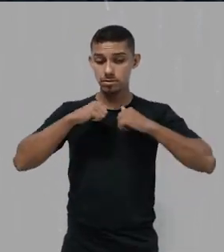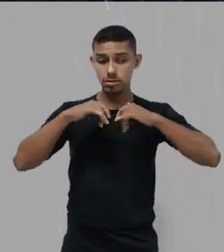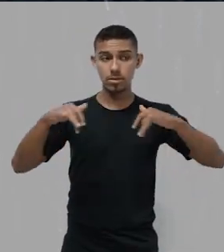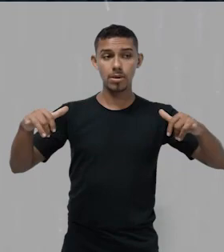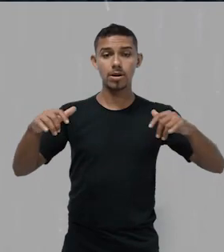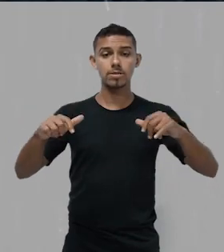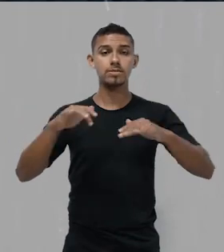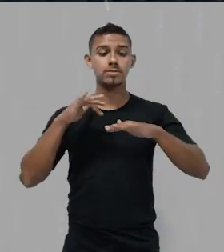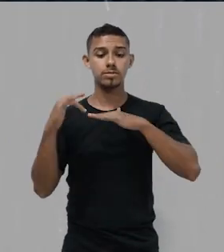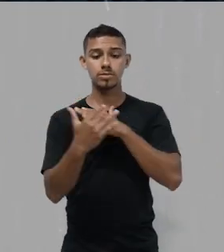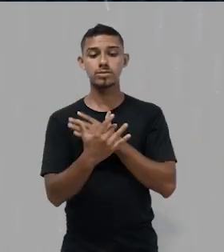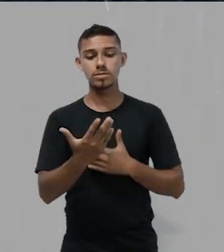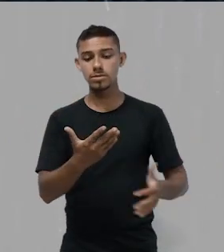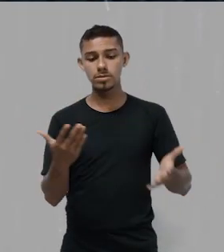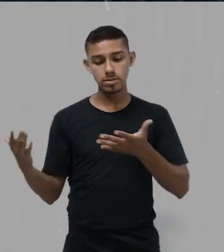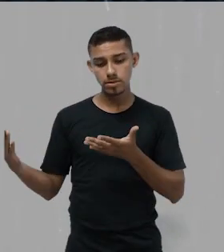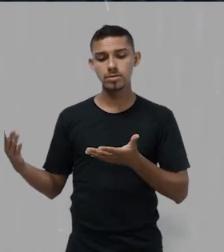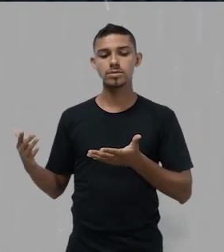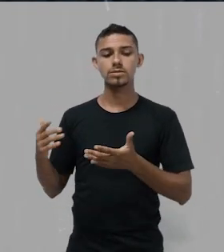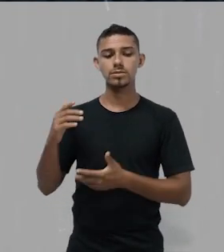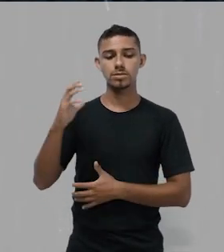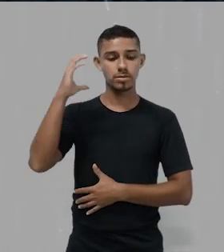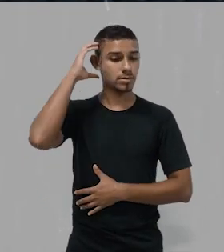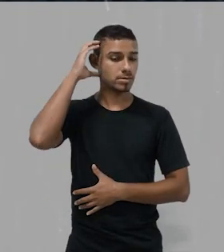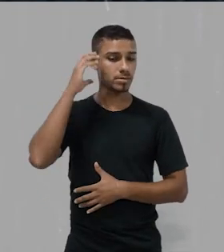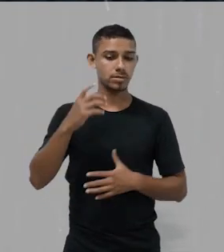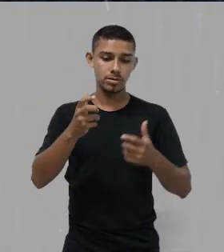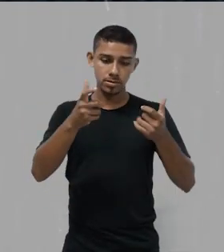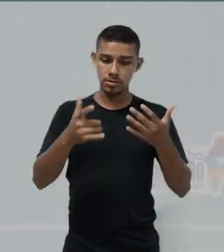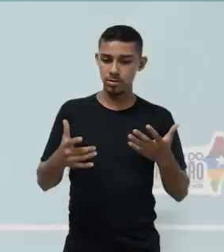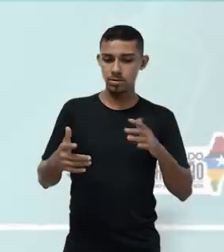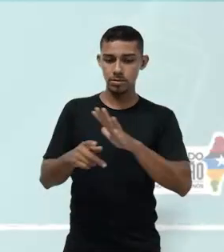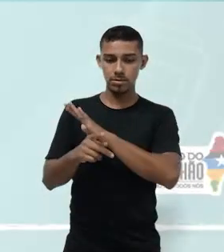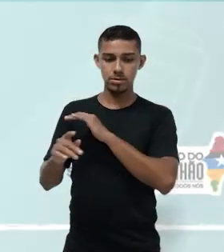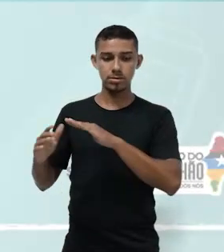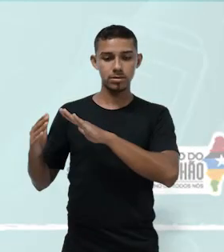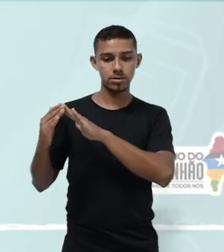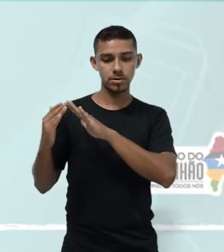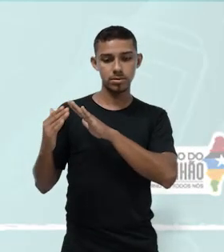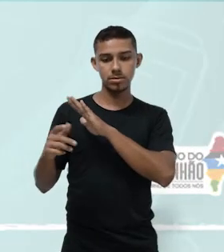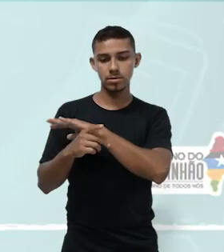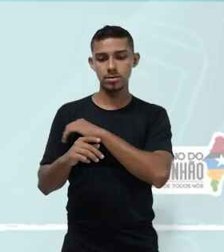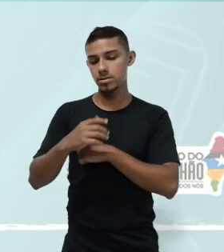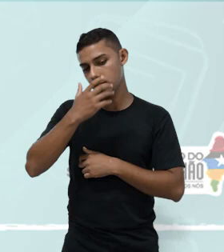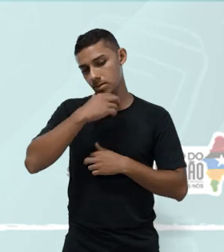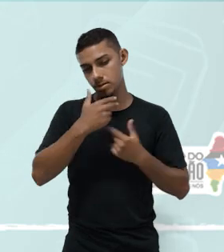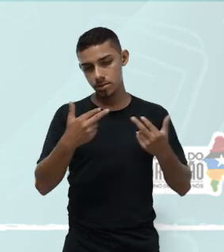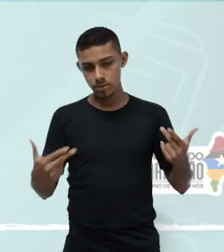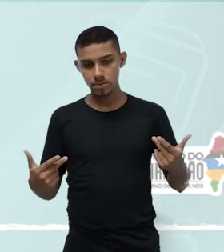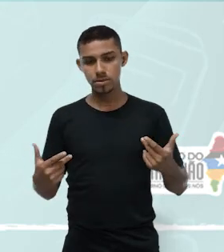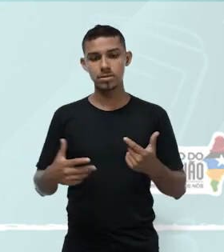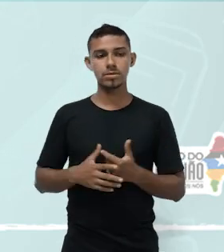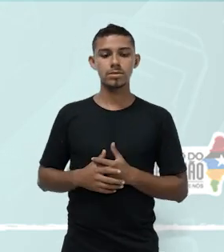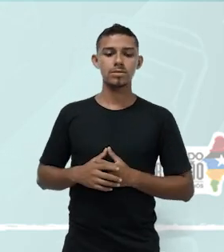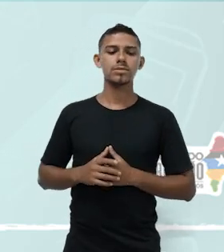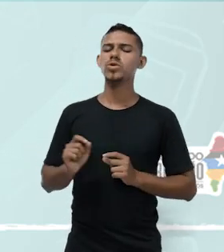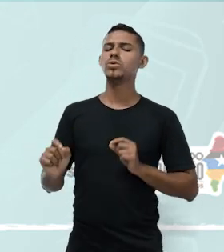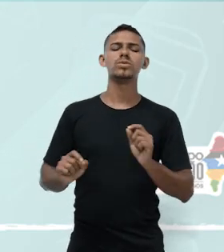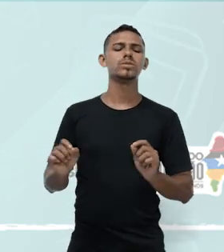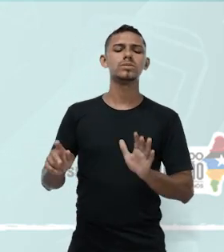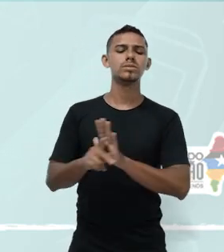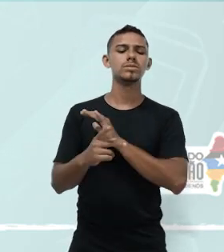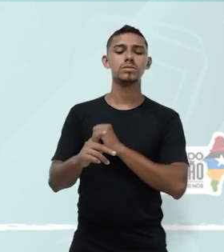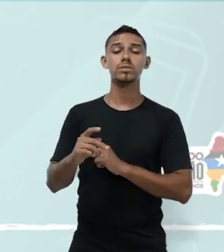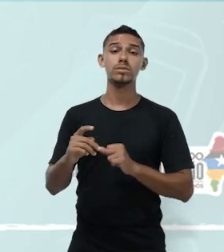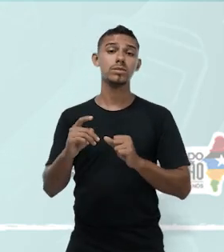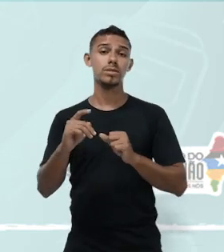Braque é muito importante. Casa e estacas de Braque, frutas e toalhas de mesa. Professor, do que trata a obra